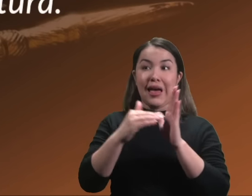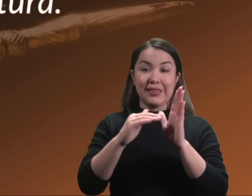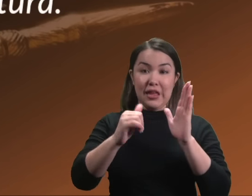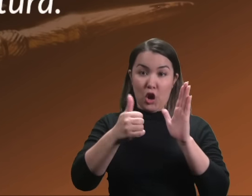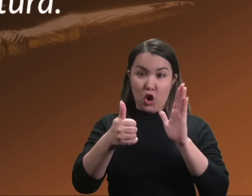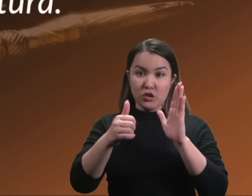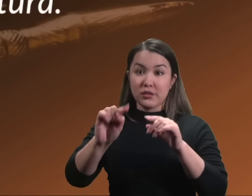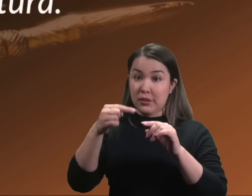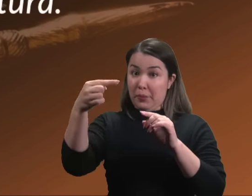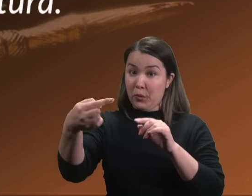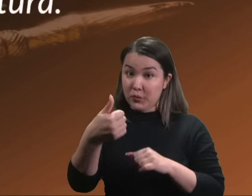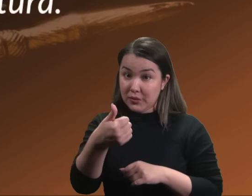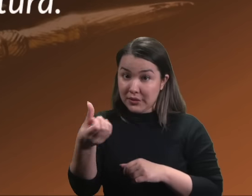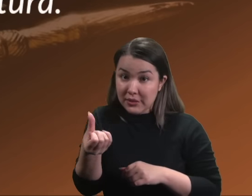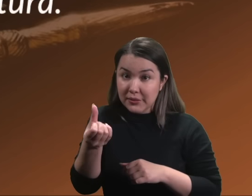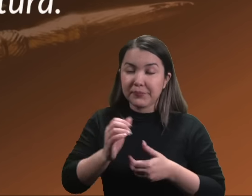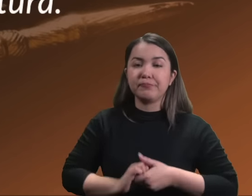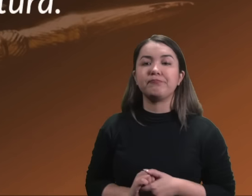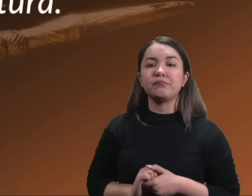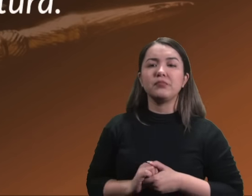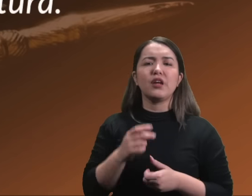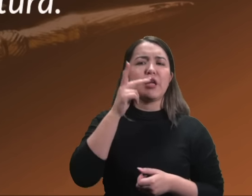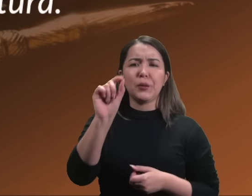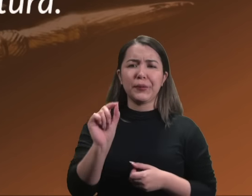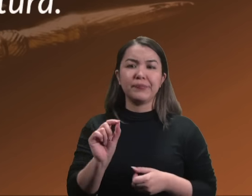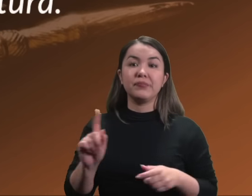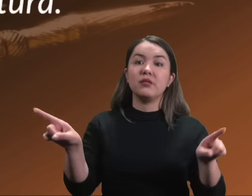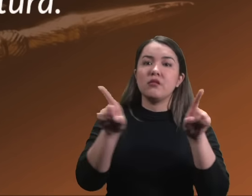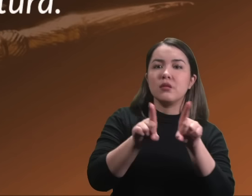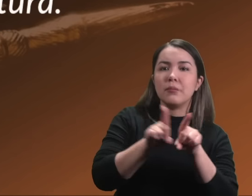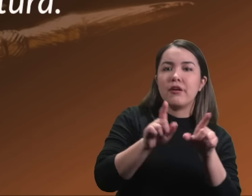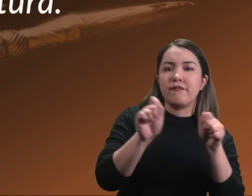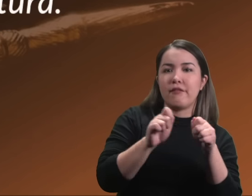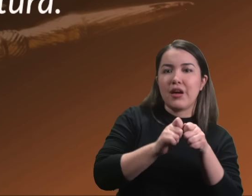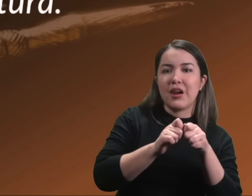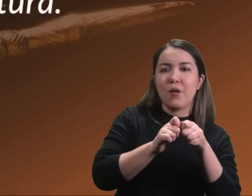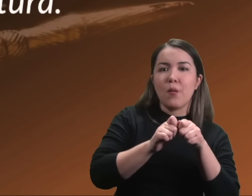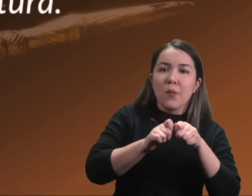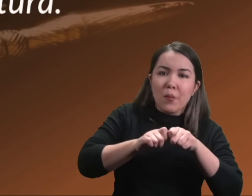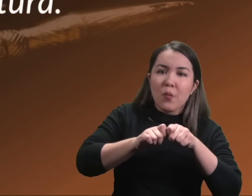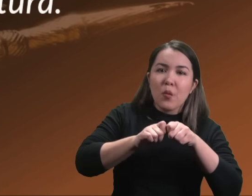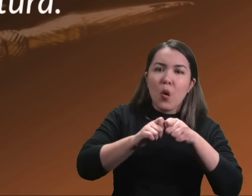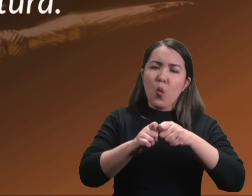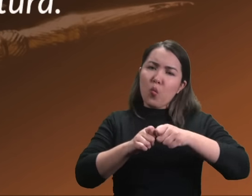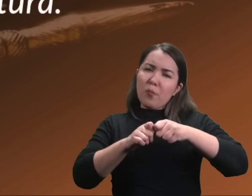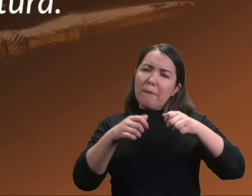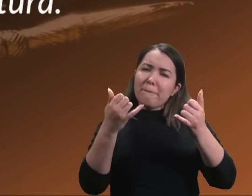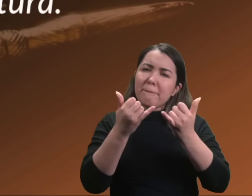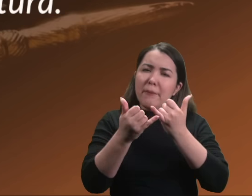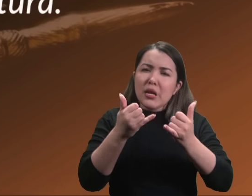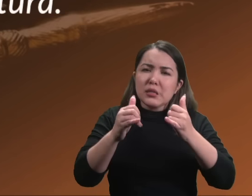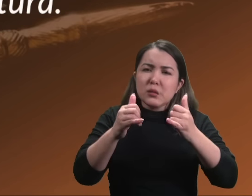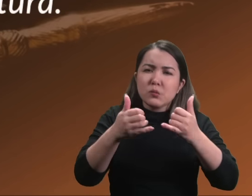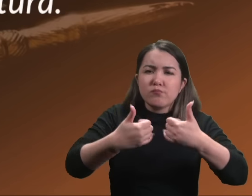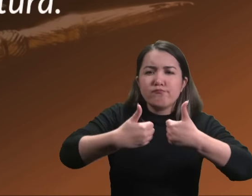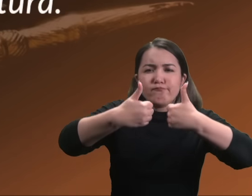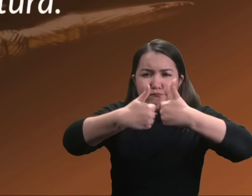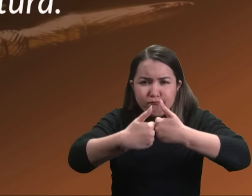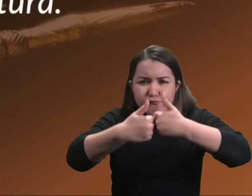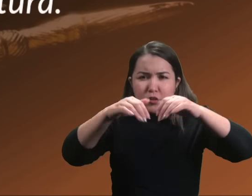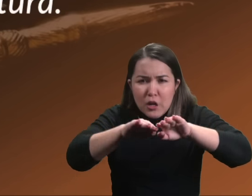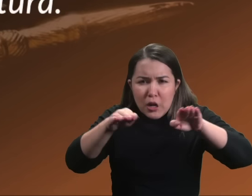também me farão uma arca de madeira de Acácia de dois côvados e meio de comprimento e um côvado eem meio de